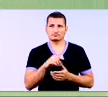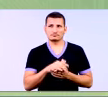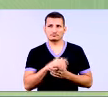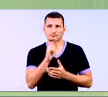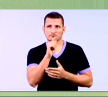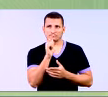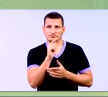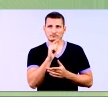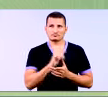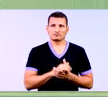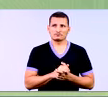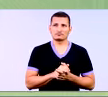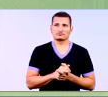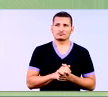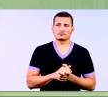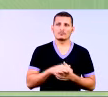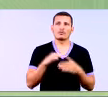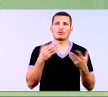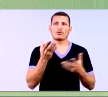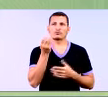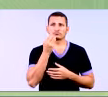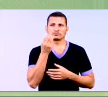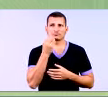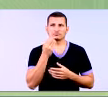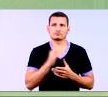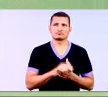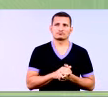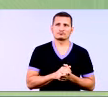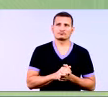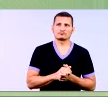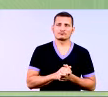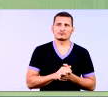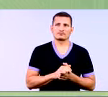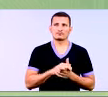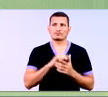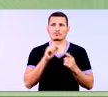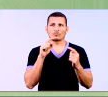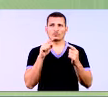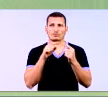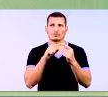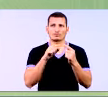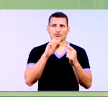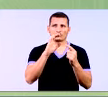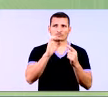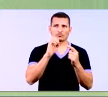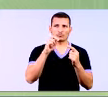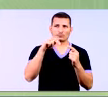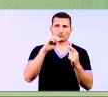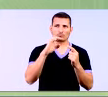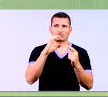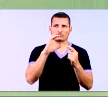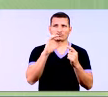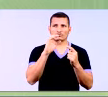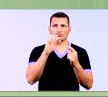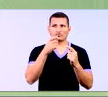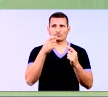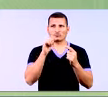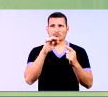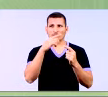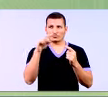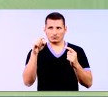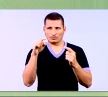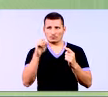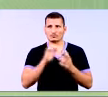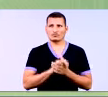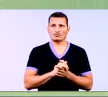fraco. Qual é o ponto fraco, gente? A conexão entre a memória